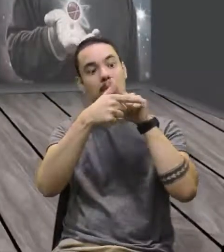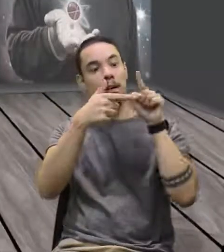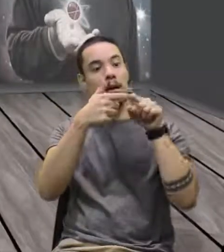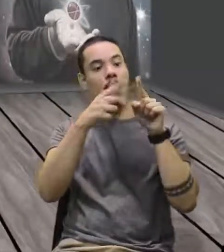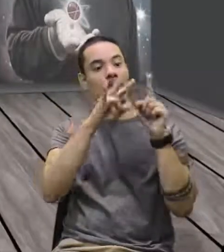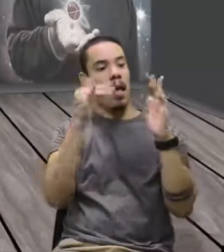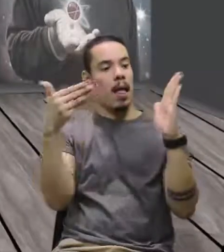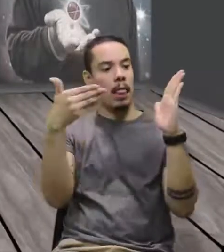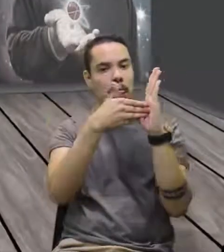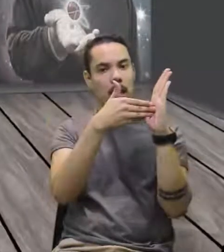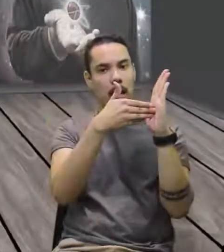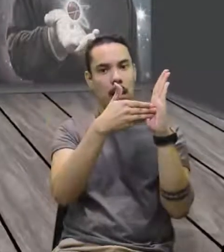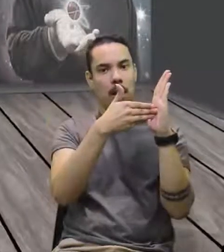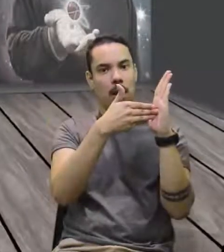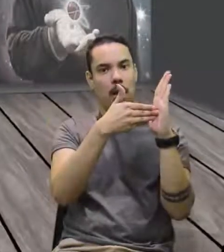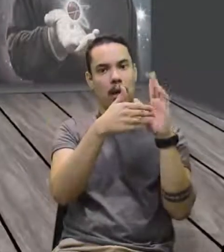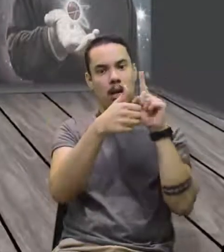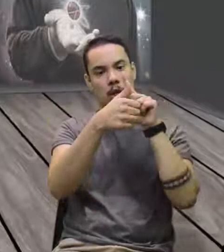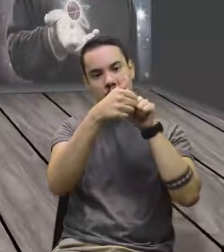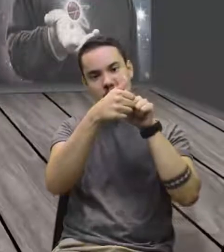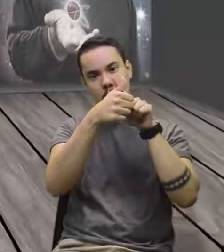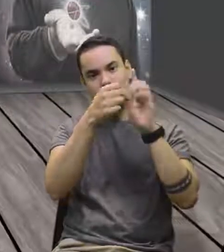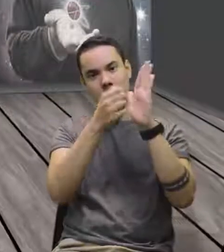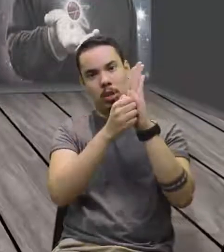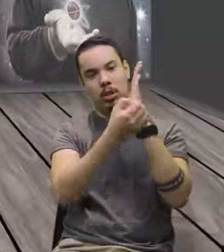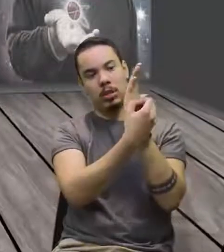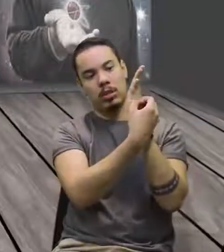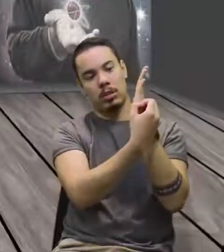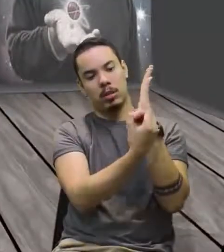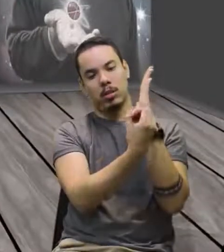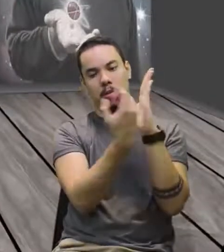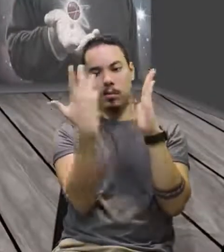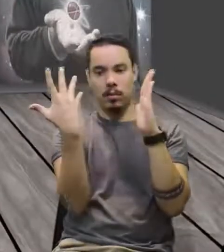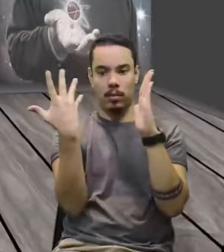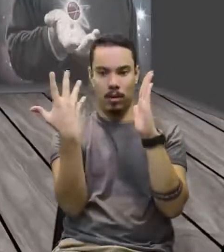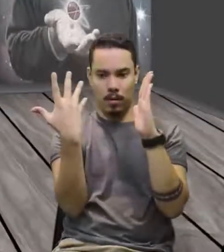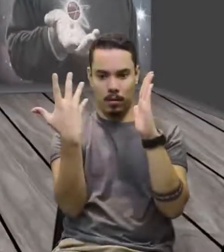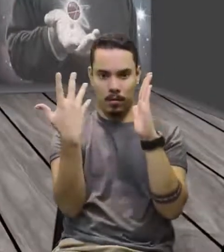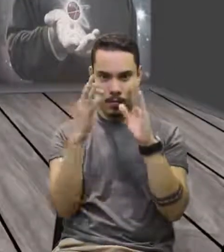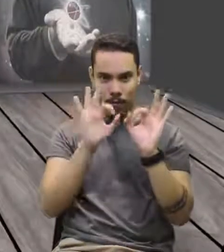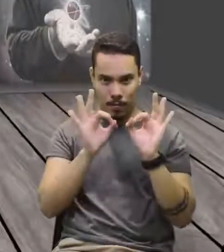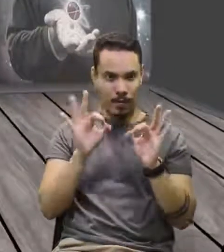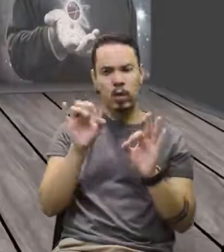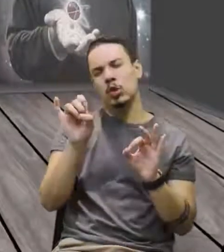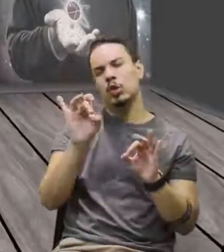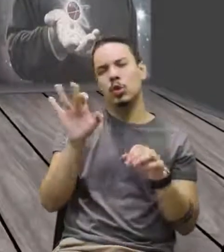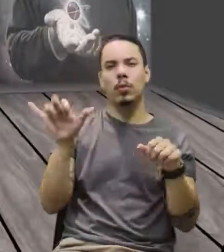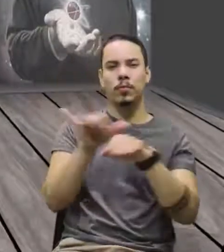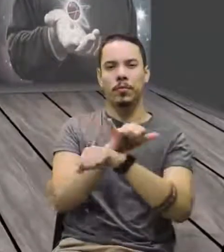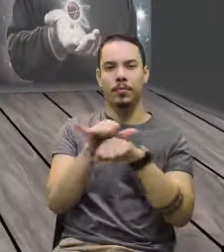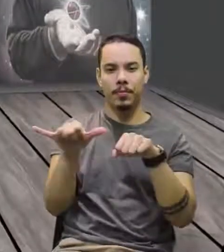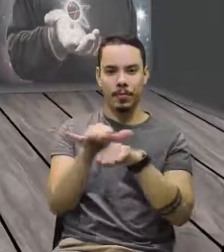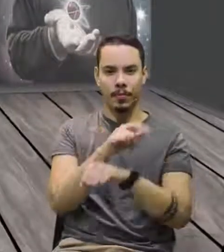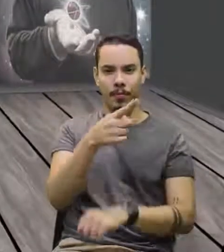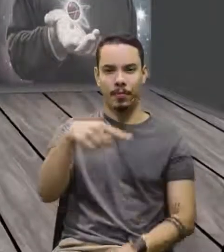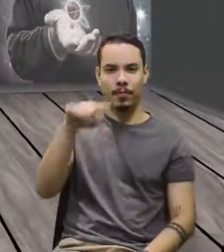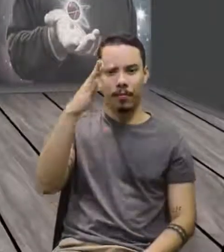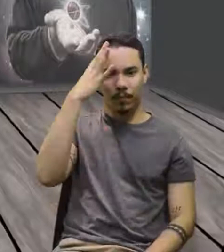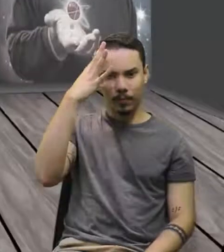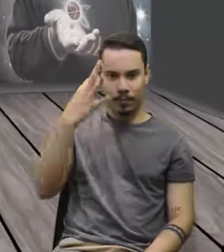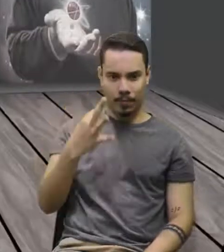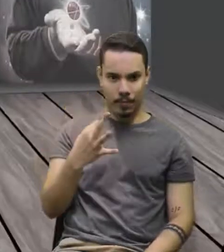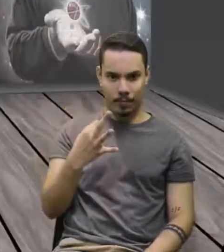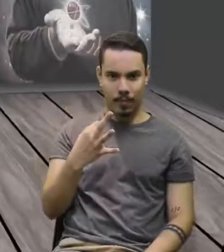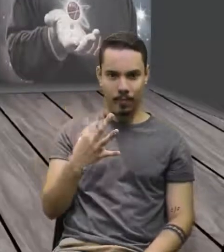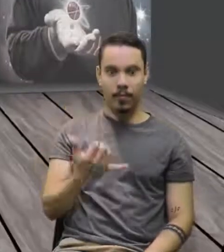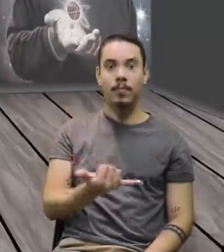a flecha entra, né, aquela pontinha, entrando. E o xizinho estaria saindo, tá? No caso, desculpa